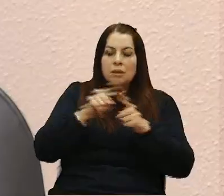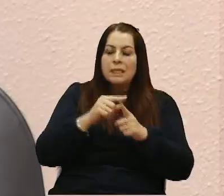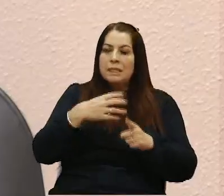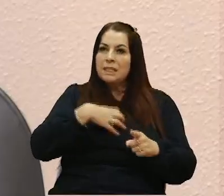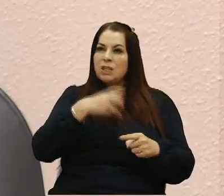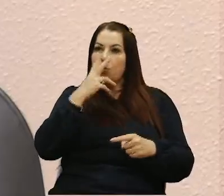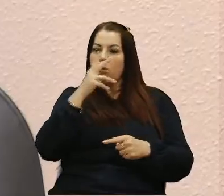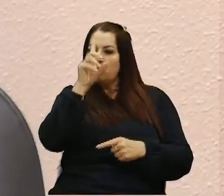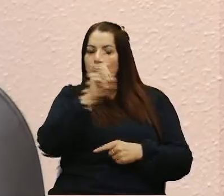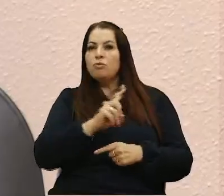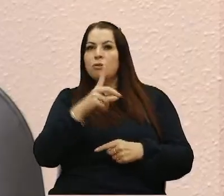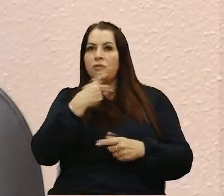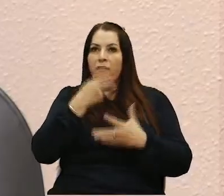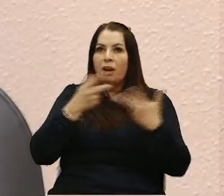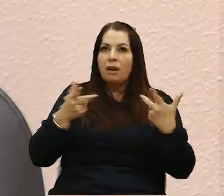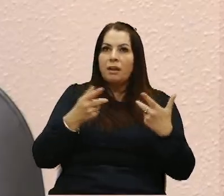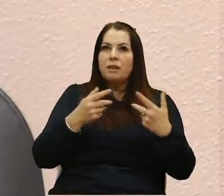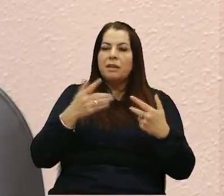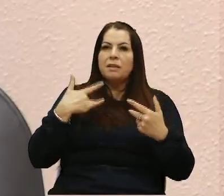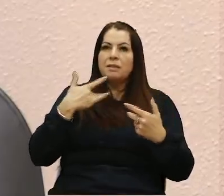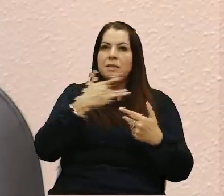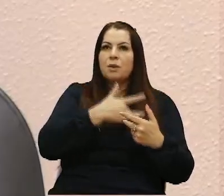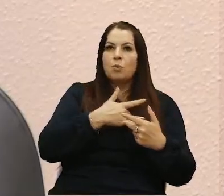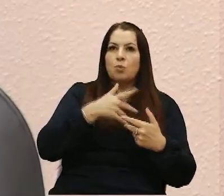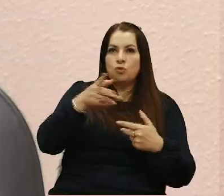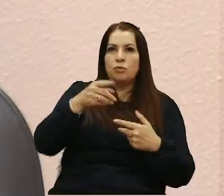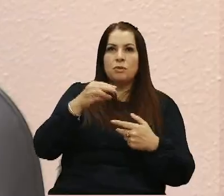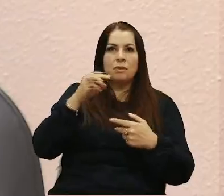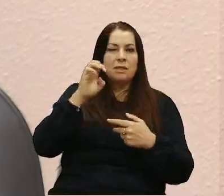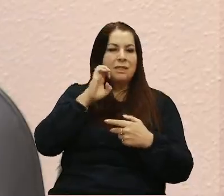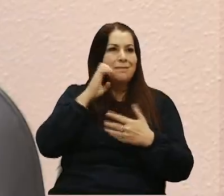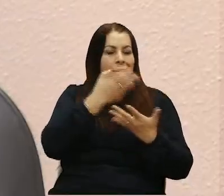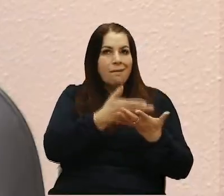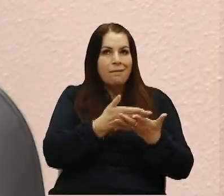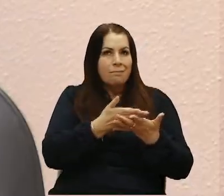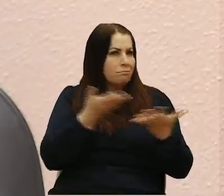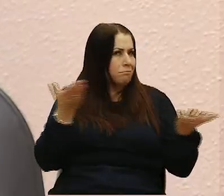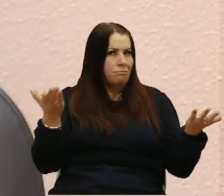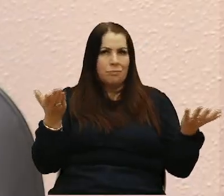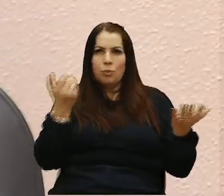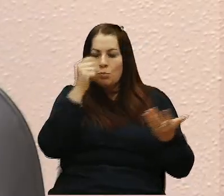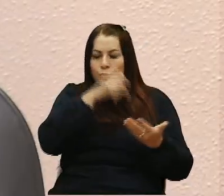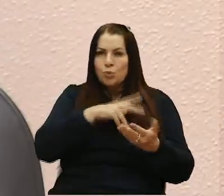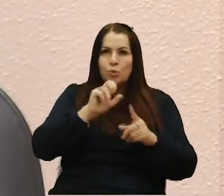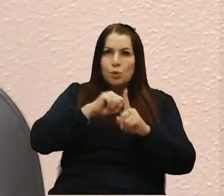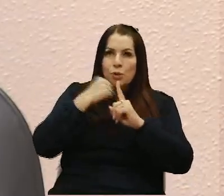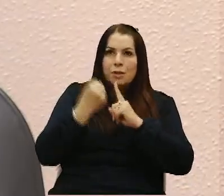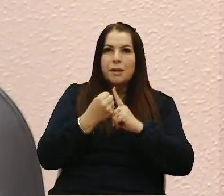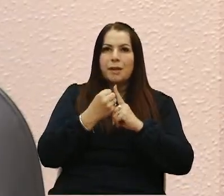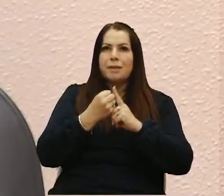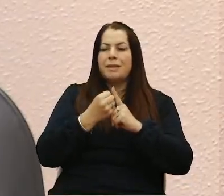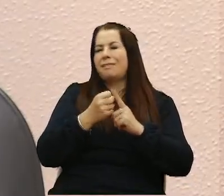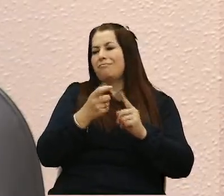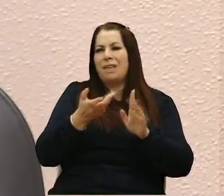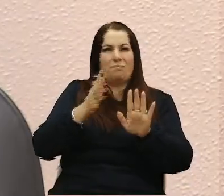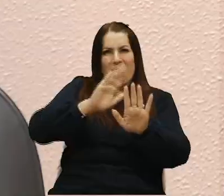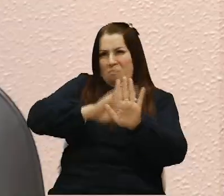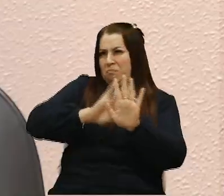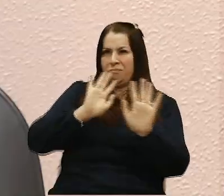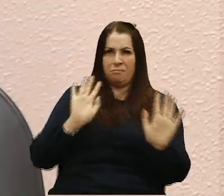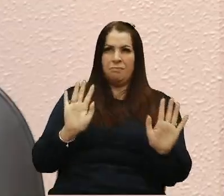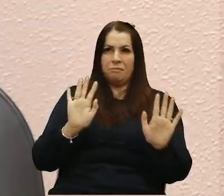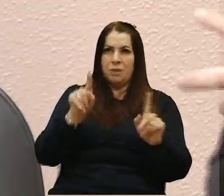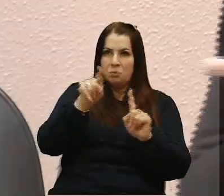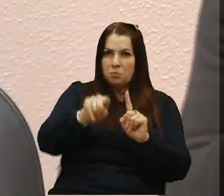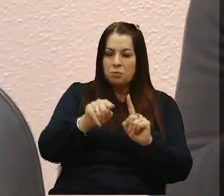no direito de falar da condição de saúde da vereadora Estela. Sabe o que eu acho um absurdo da nossa sociedade, que muitas vezes é hipócrita?